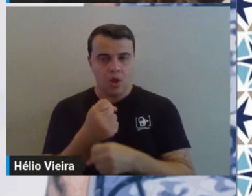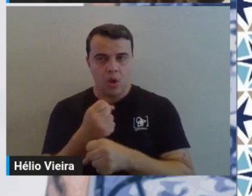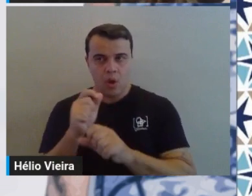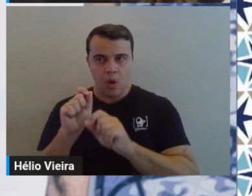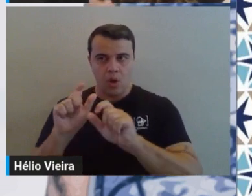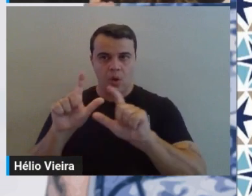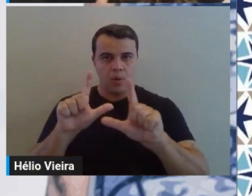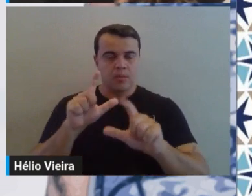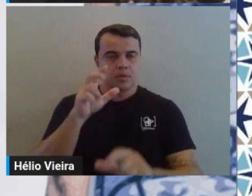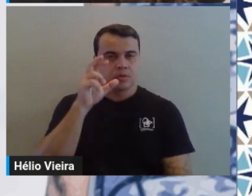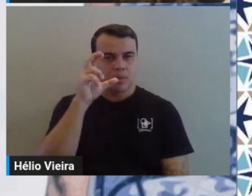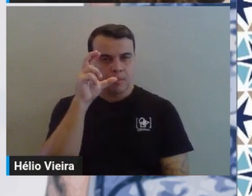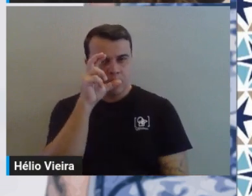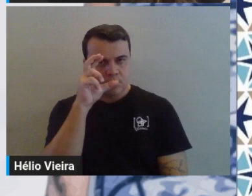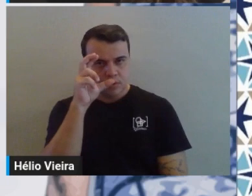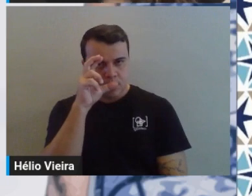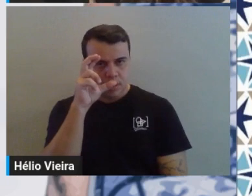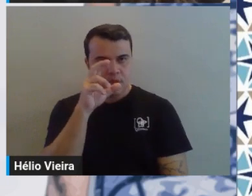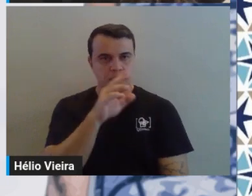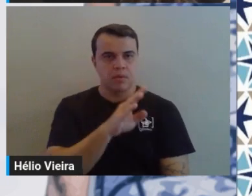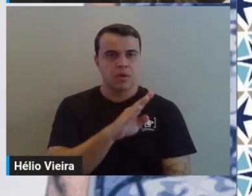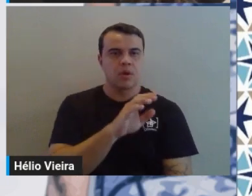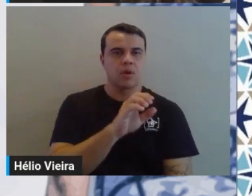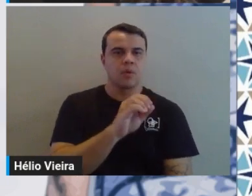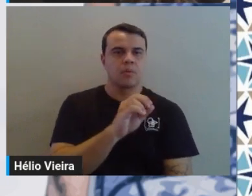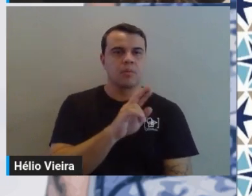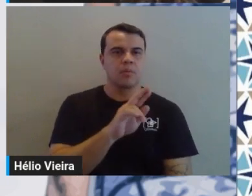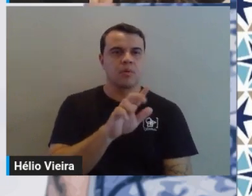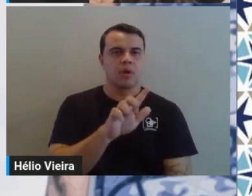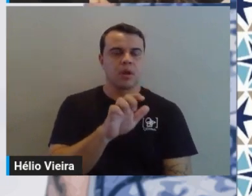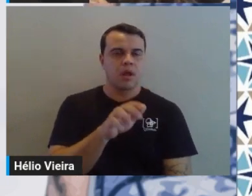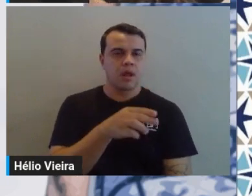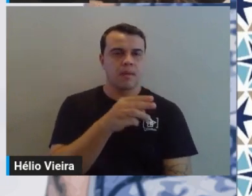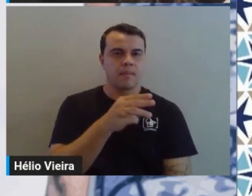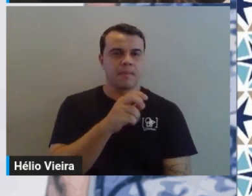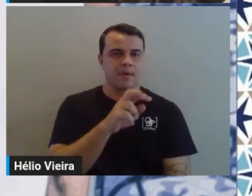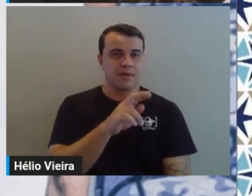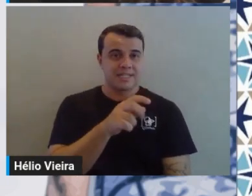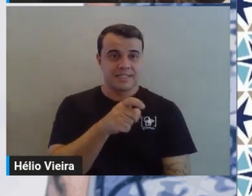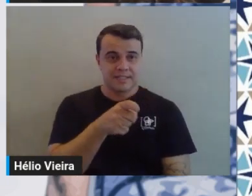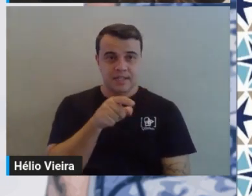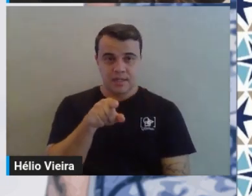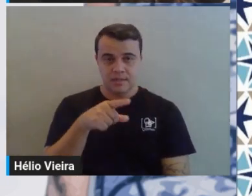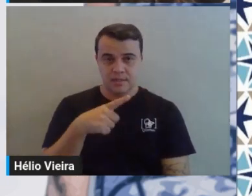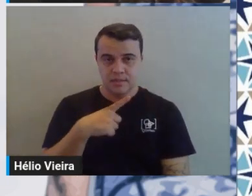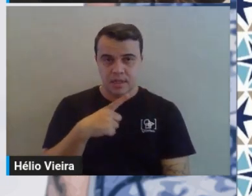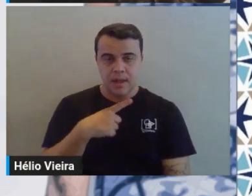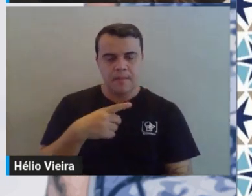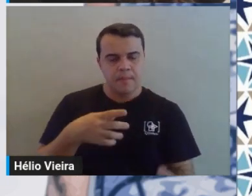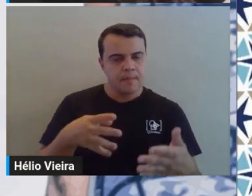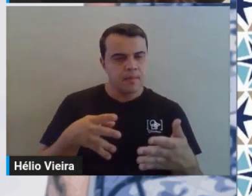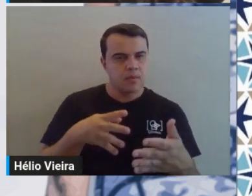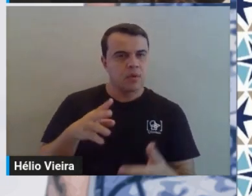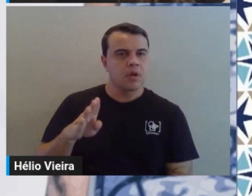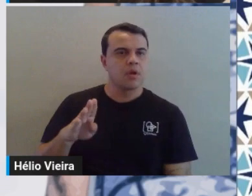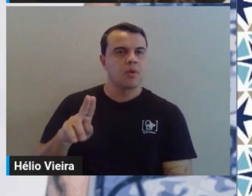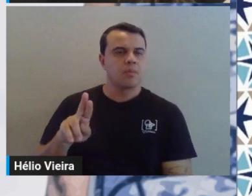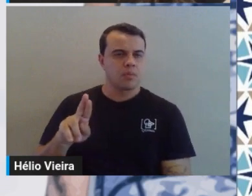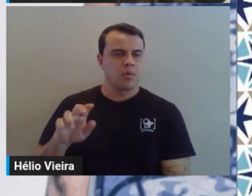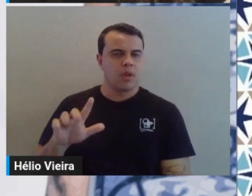de Cândido Portinari e do Buller Marx. Esta na imagem é uma pintura do Buller